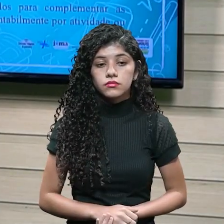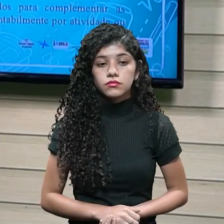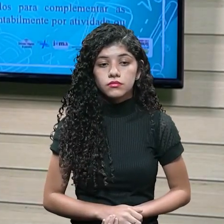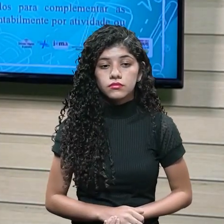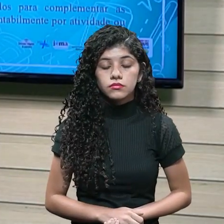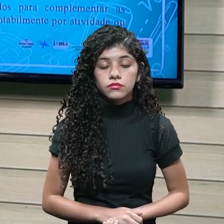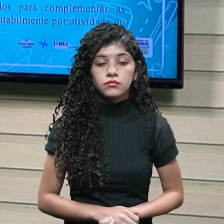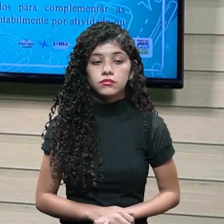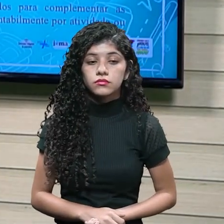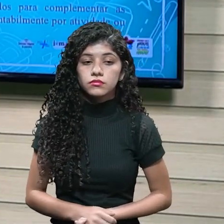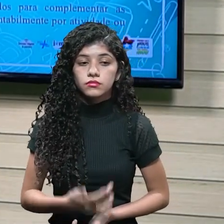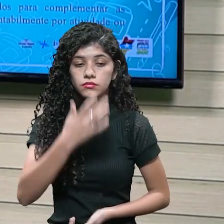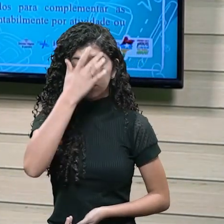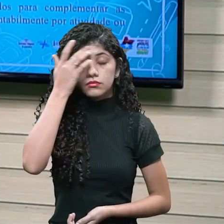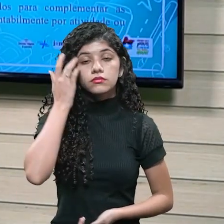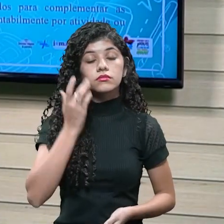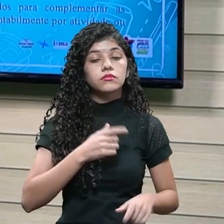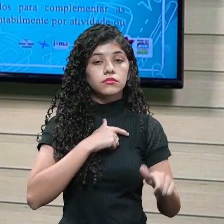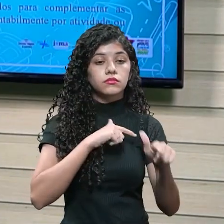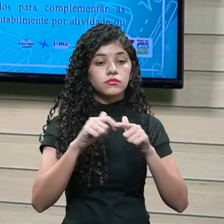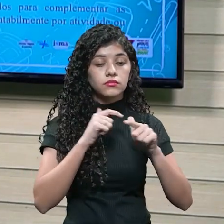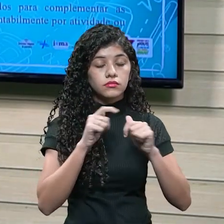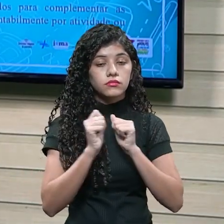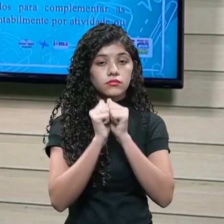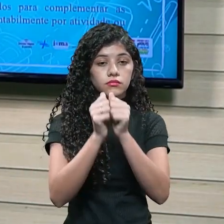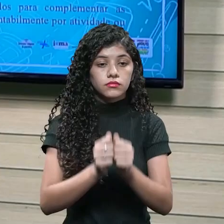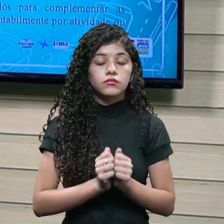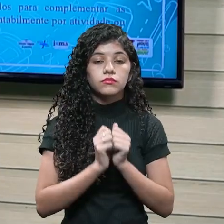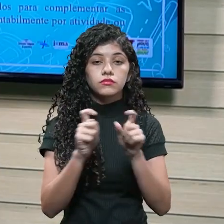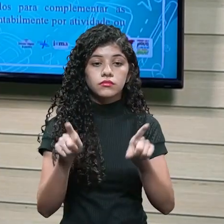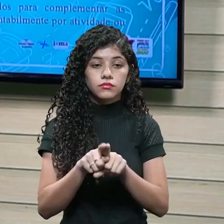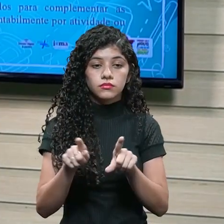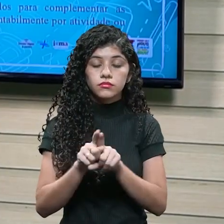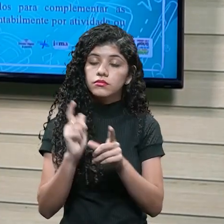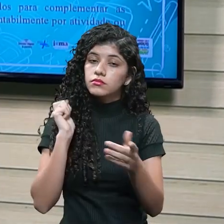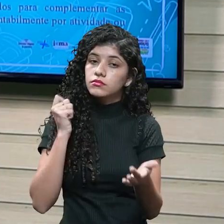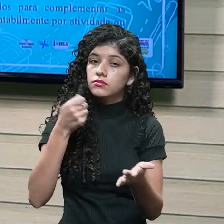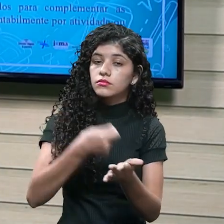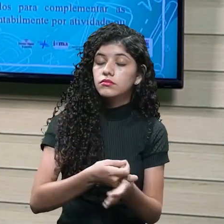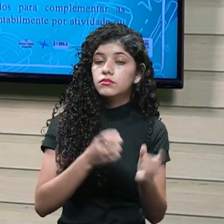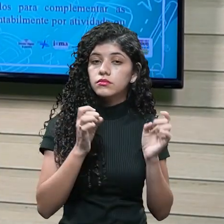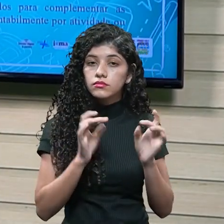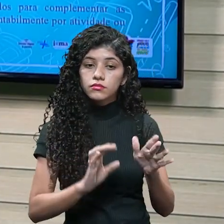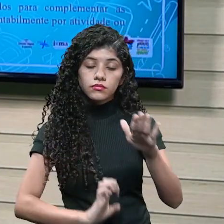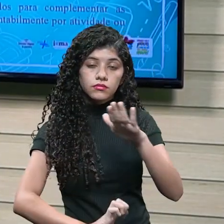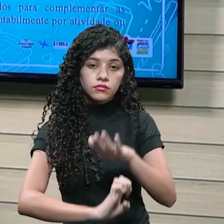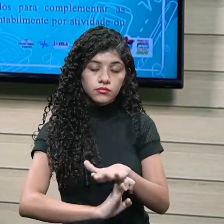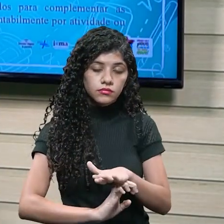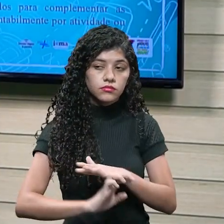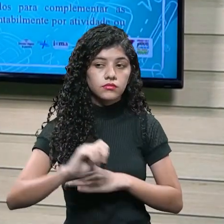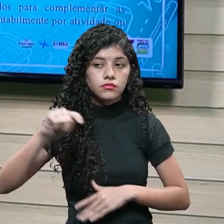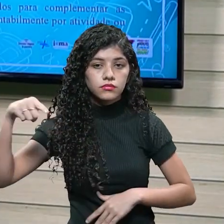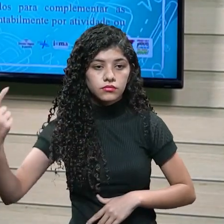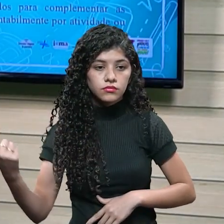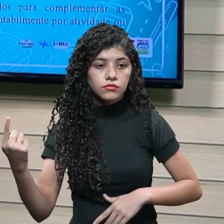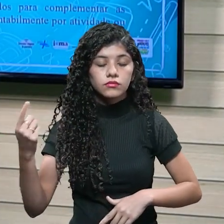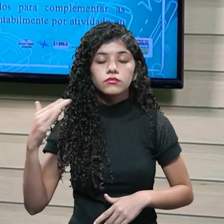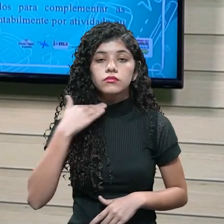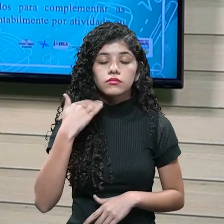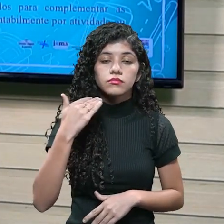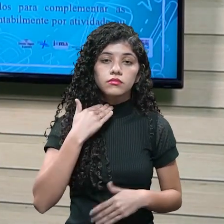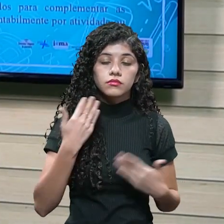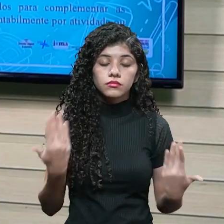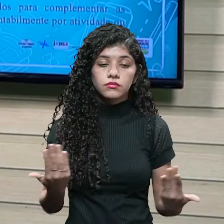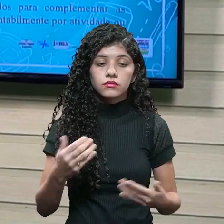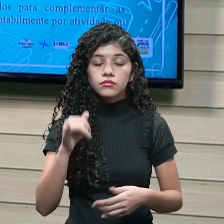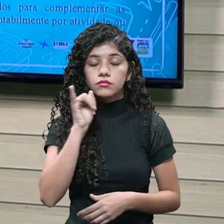os sócios, no caso os cooperados, para os prestadores de serviço, para as empresas de fomento, no caso